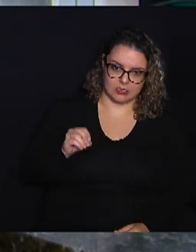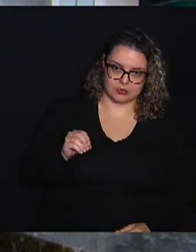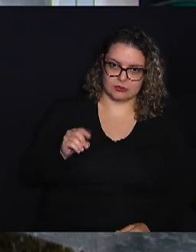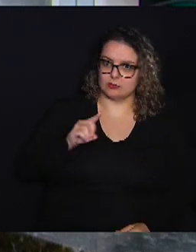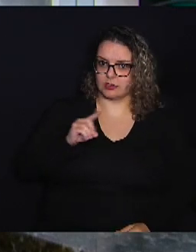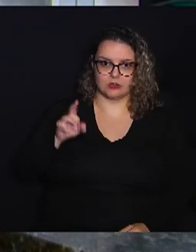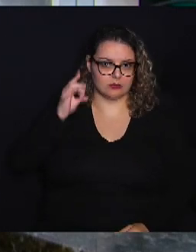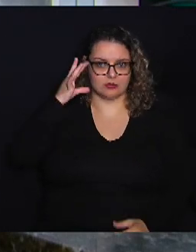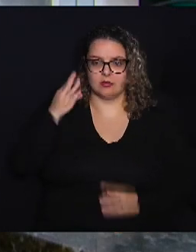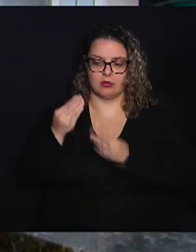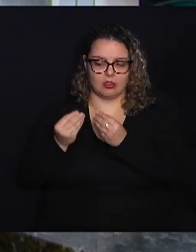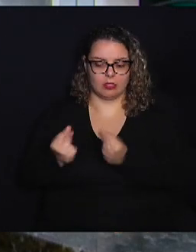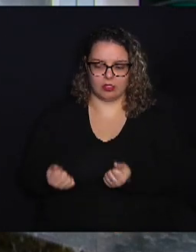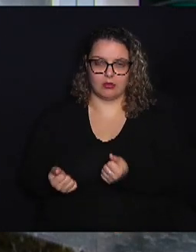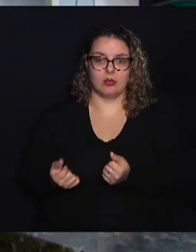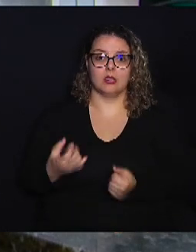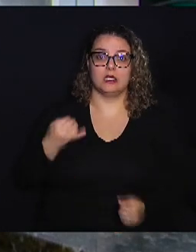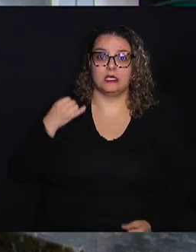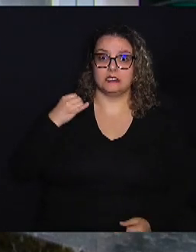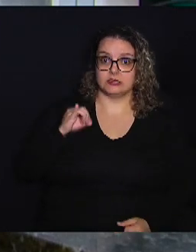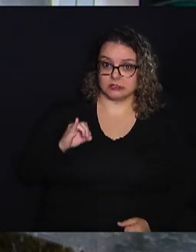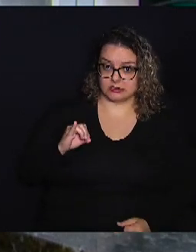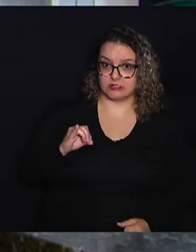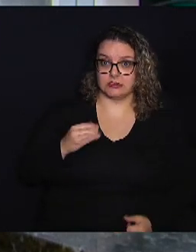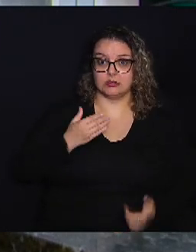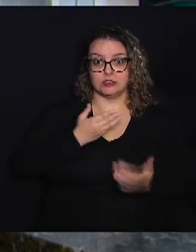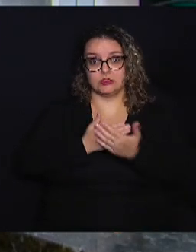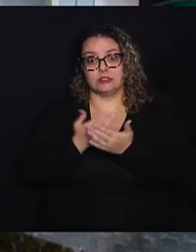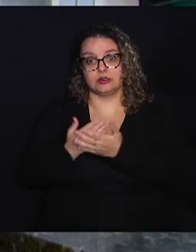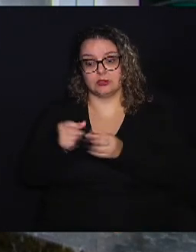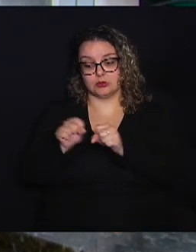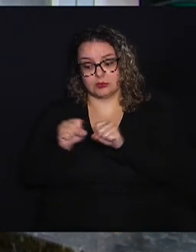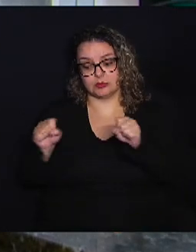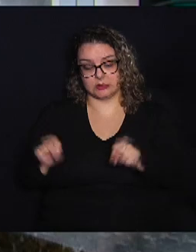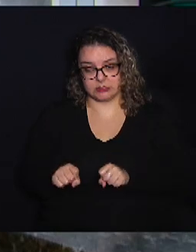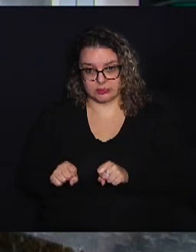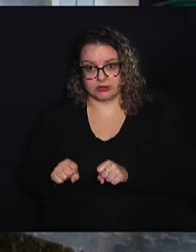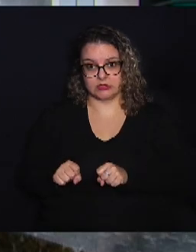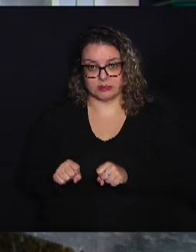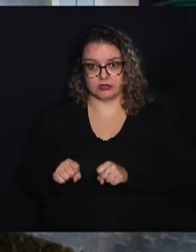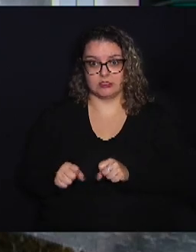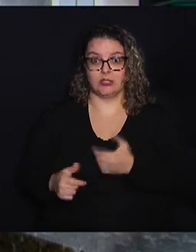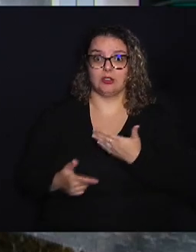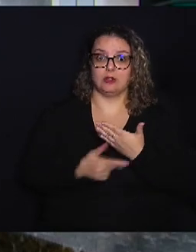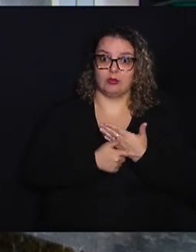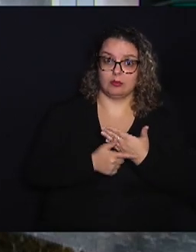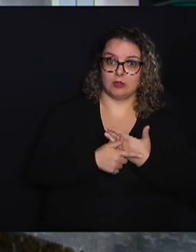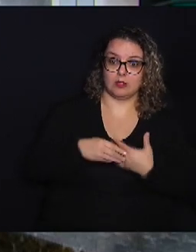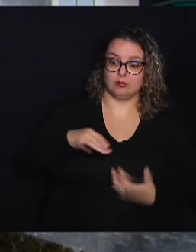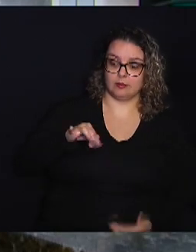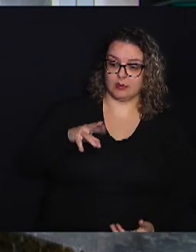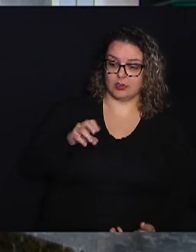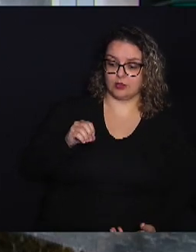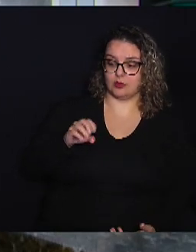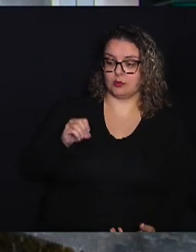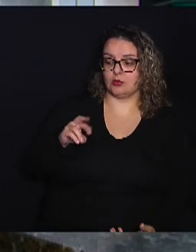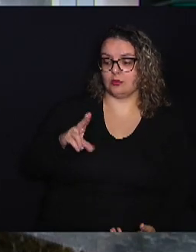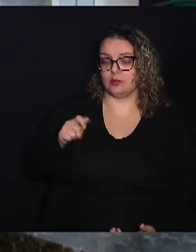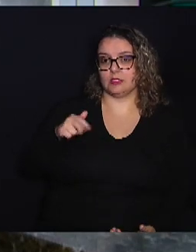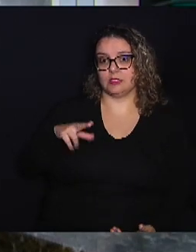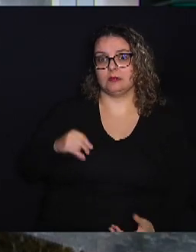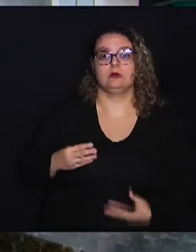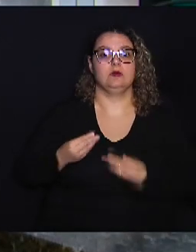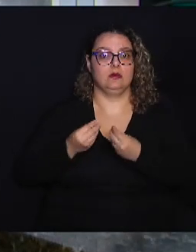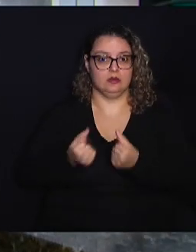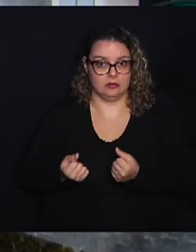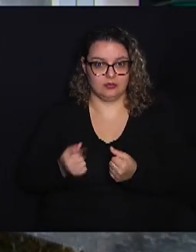facilmente digerível. Então, se você estuda um sistema onde o papel dos micro-organismos é digerir matéria vegetal, que é o